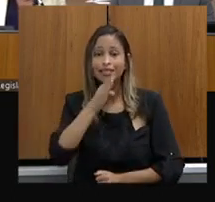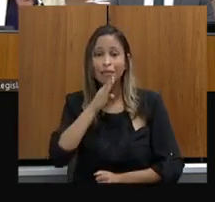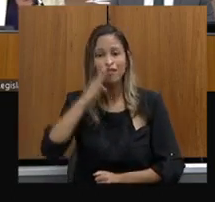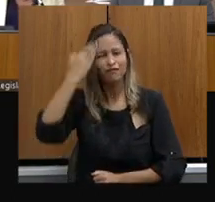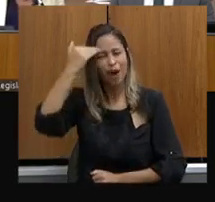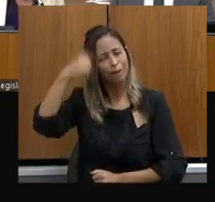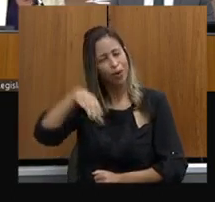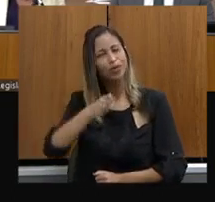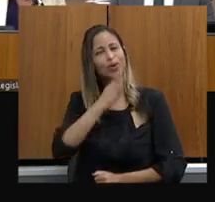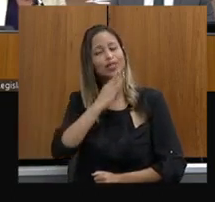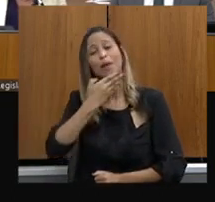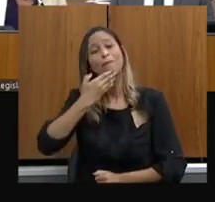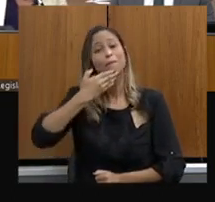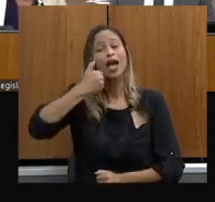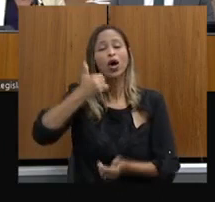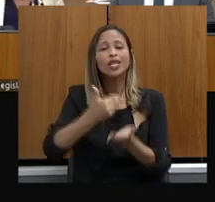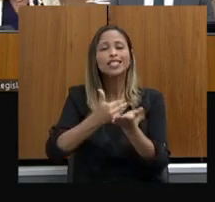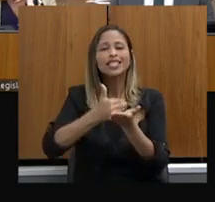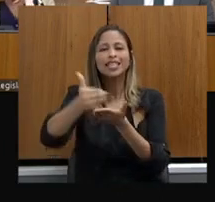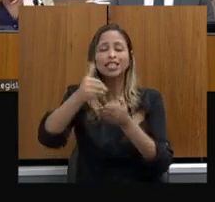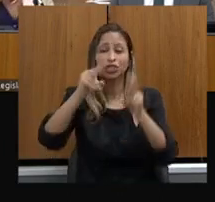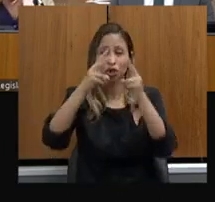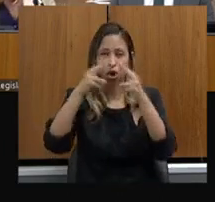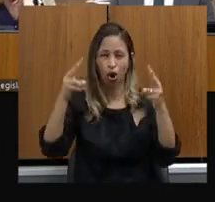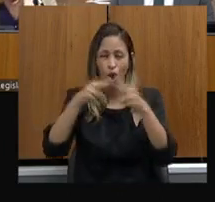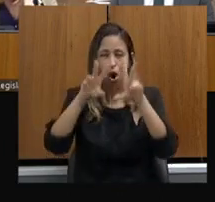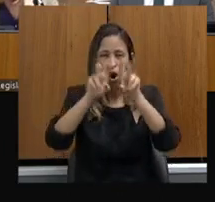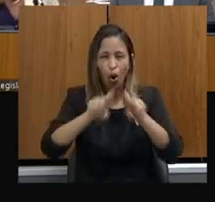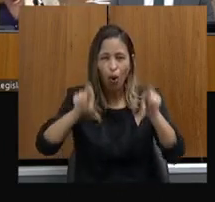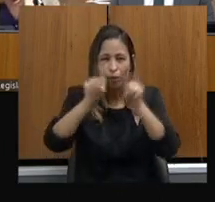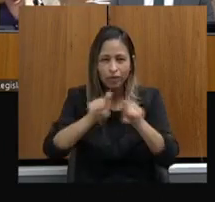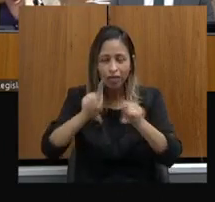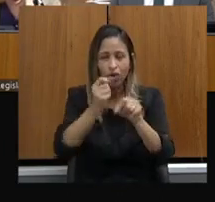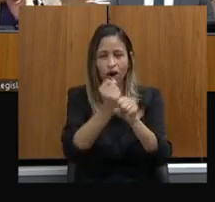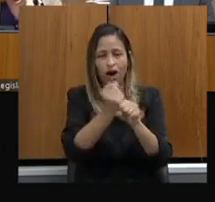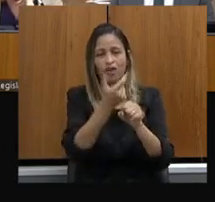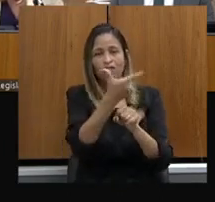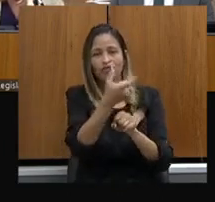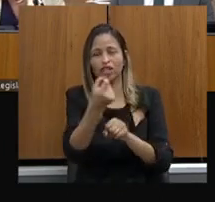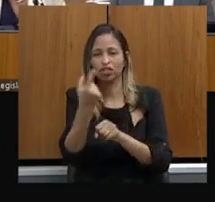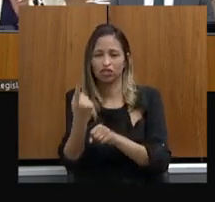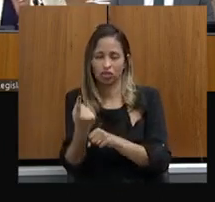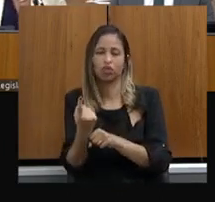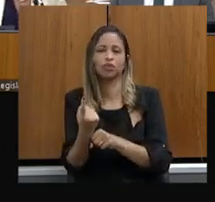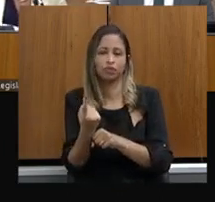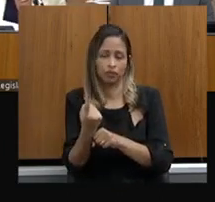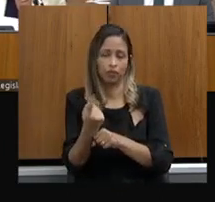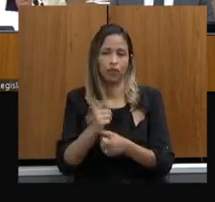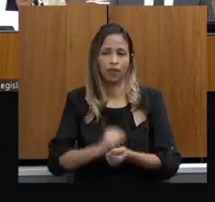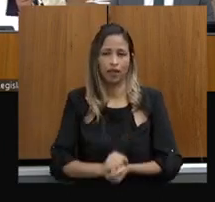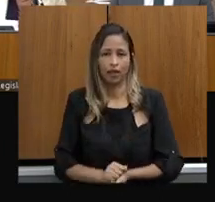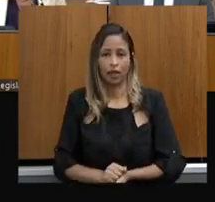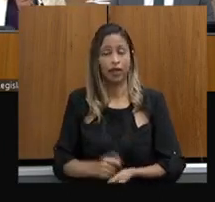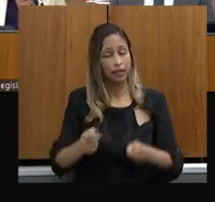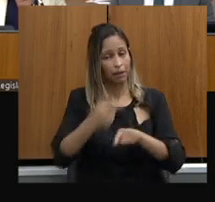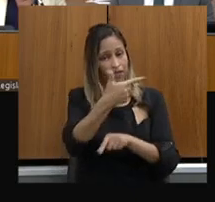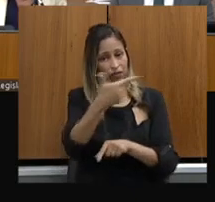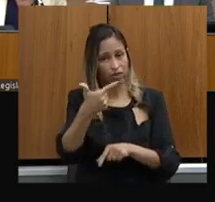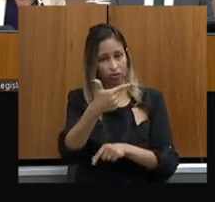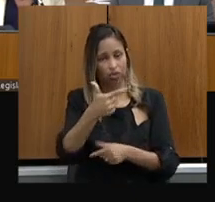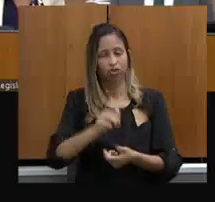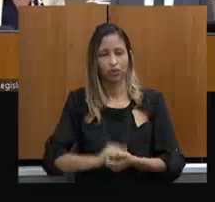com melhores melhores iniciativas digitais do Governo dos anos de 2021 e top 3 em 2022 pode passar por